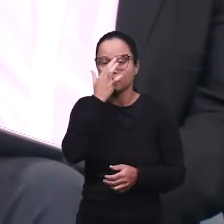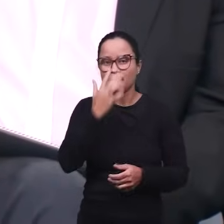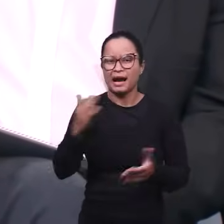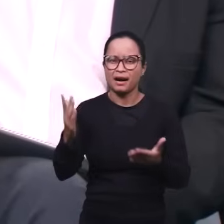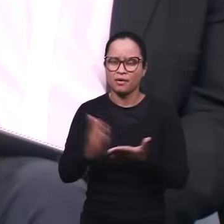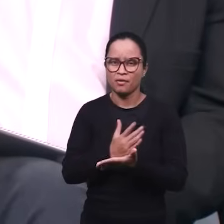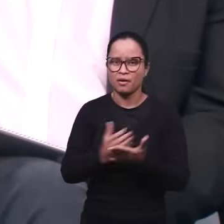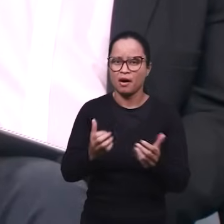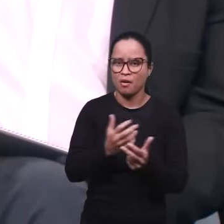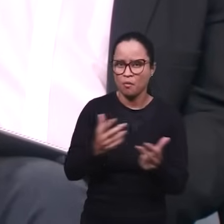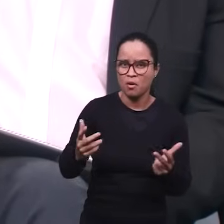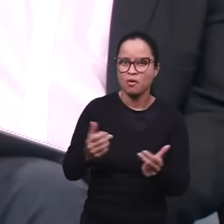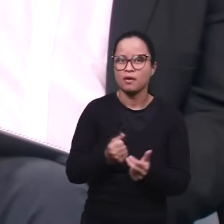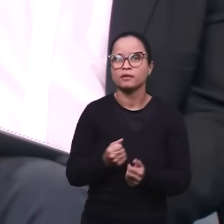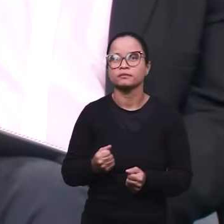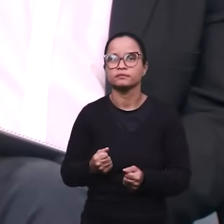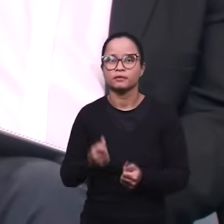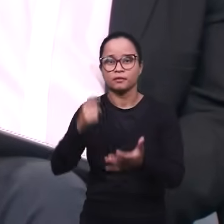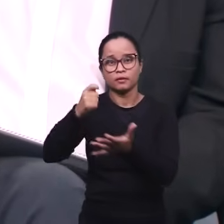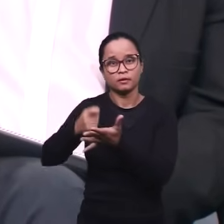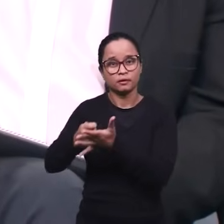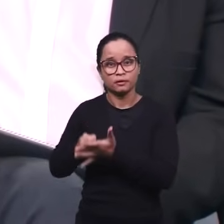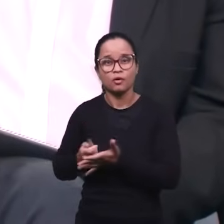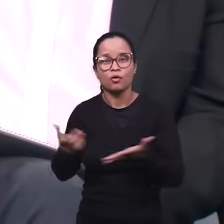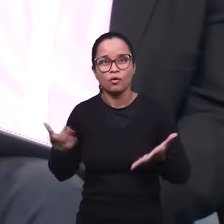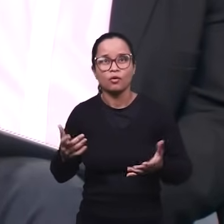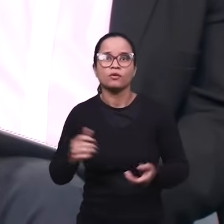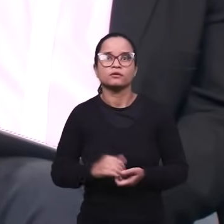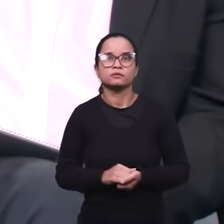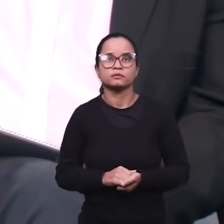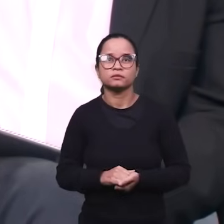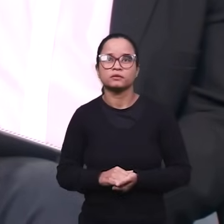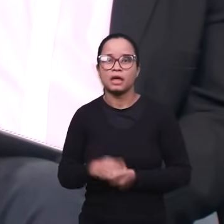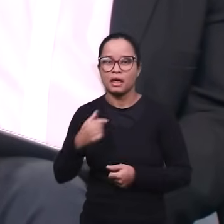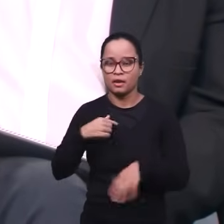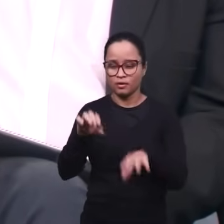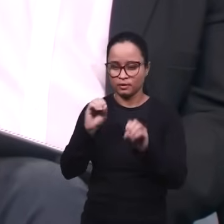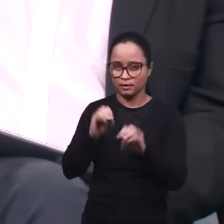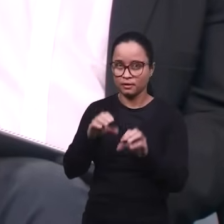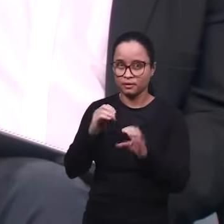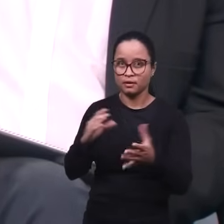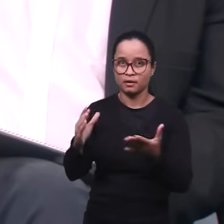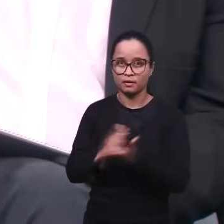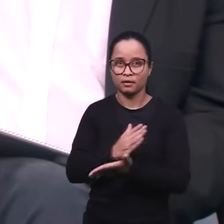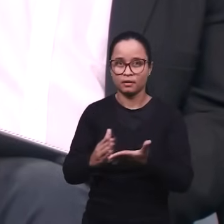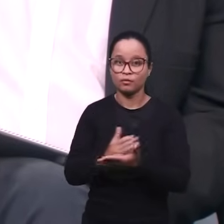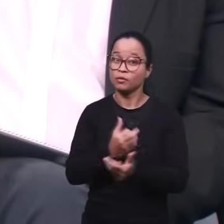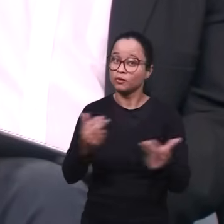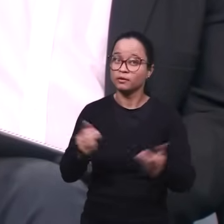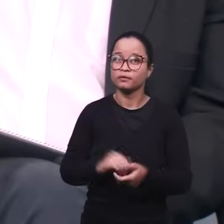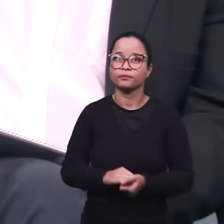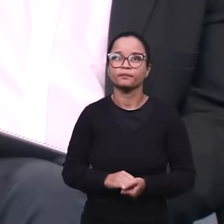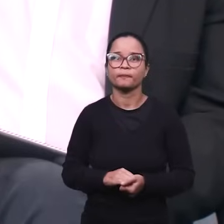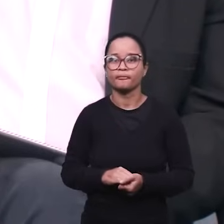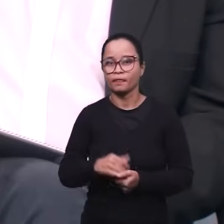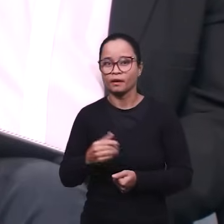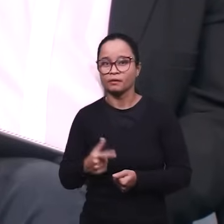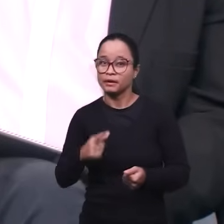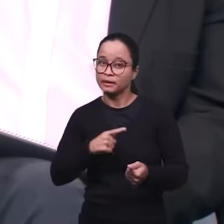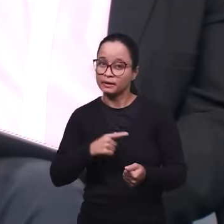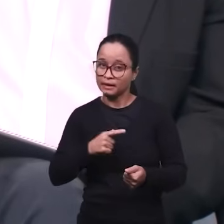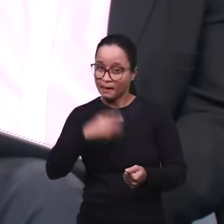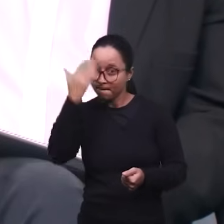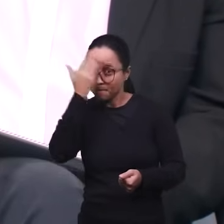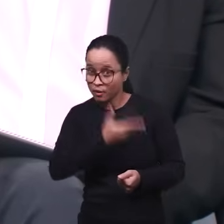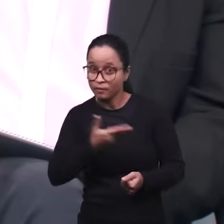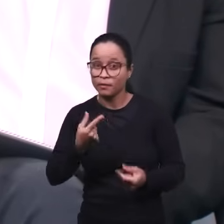um recibo que você emite. Hoje é muito fácil com as redes sociais, né? Eu dou aula de alguma coisa, ou eu tenho outra profissão. Vai juntando provas, porque